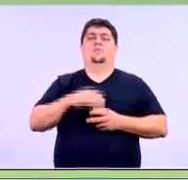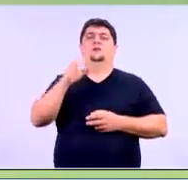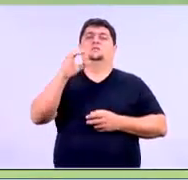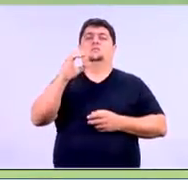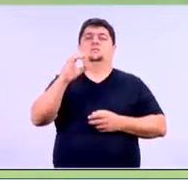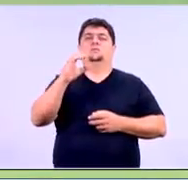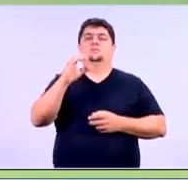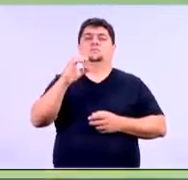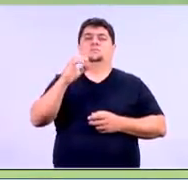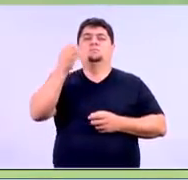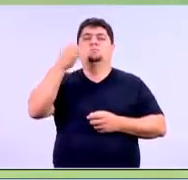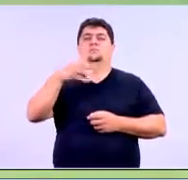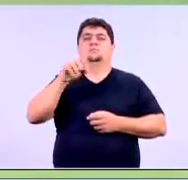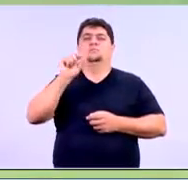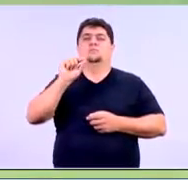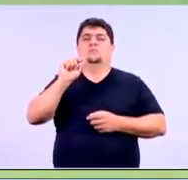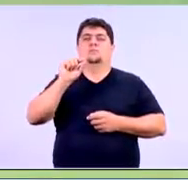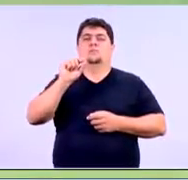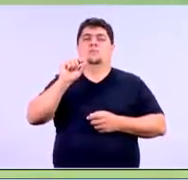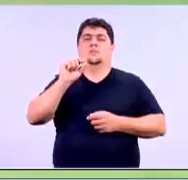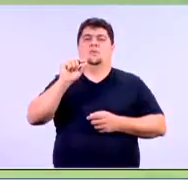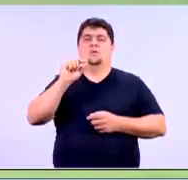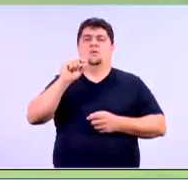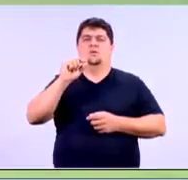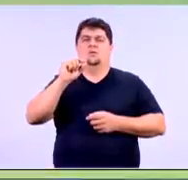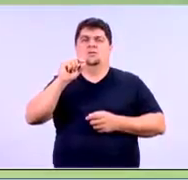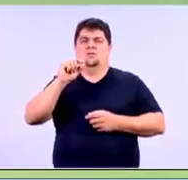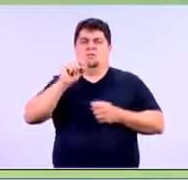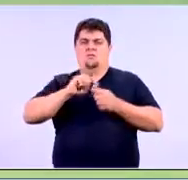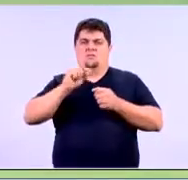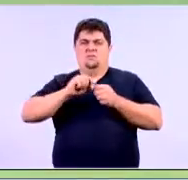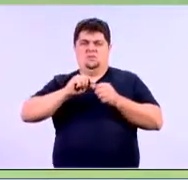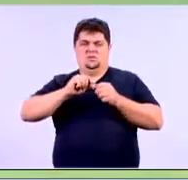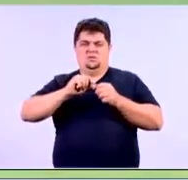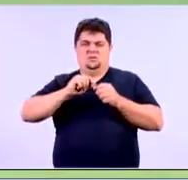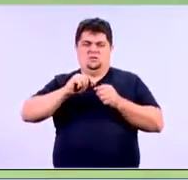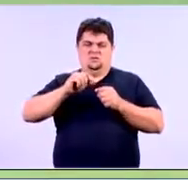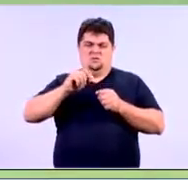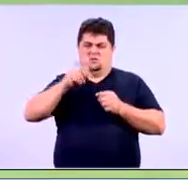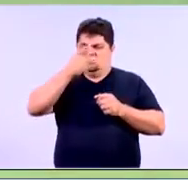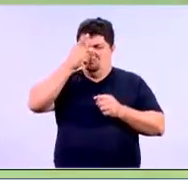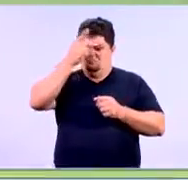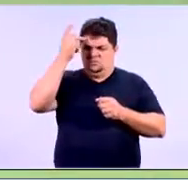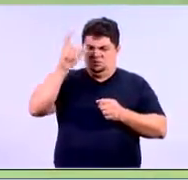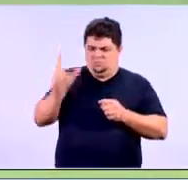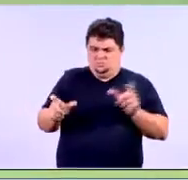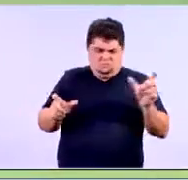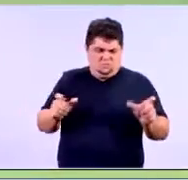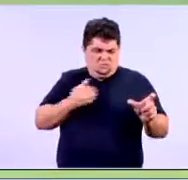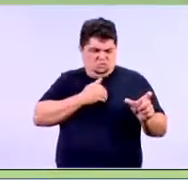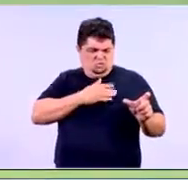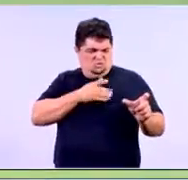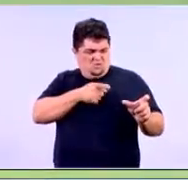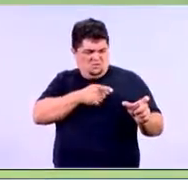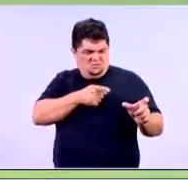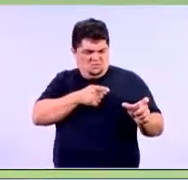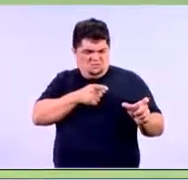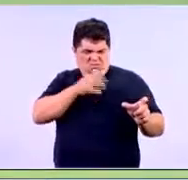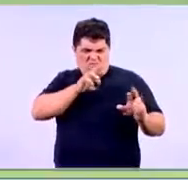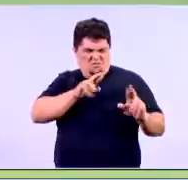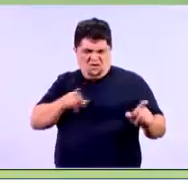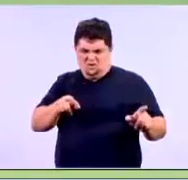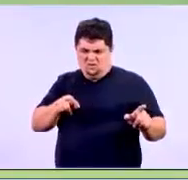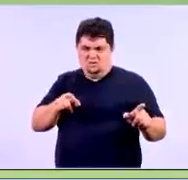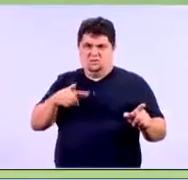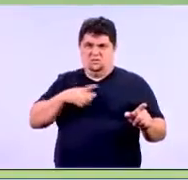alternativa C fala do quê? Majorar tratamento desigual. Tratamento desigual a quê? Entre contribuintes